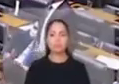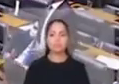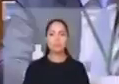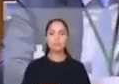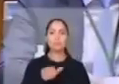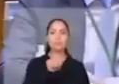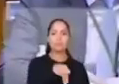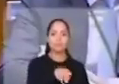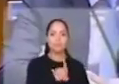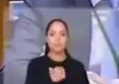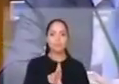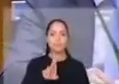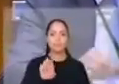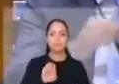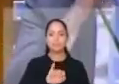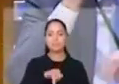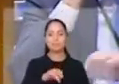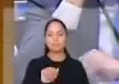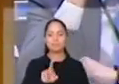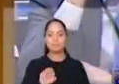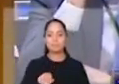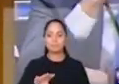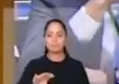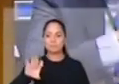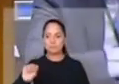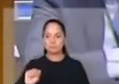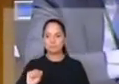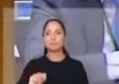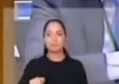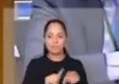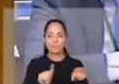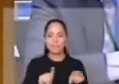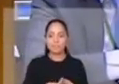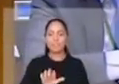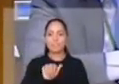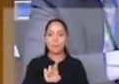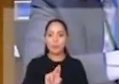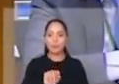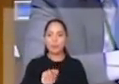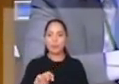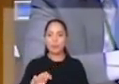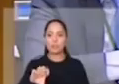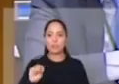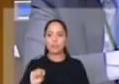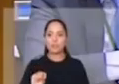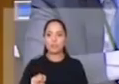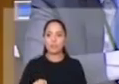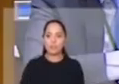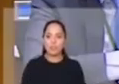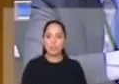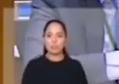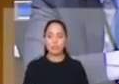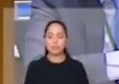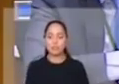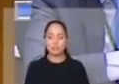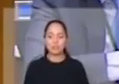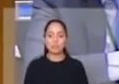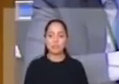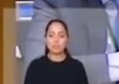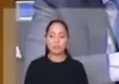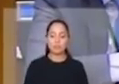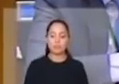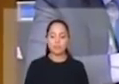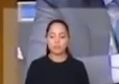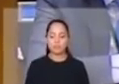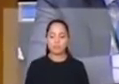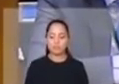André Janones, Arthur Lira, Luiz Erundina, Baleia Rossi, Marcel Van Hatten e